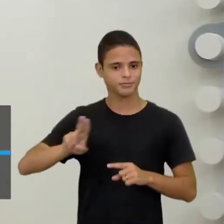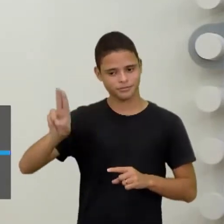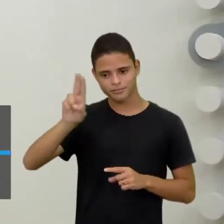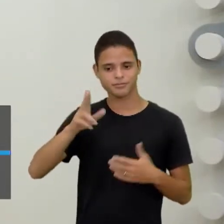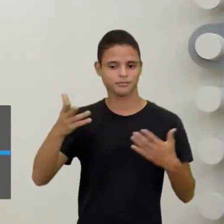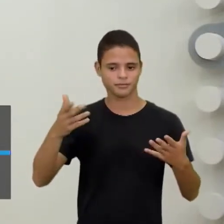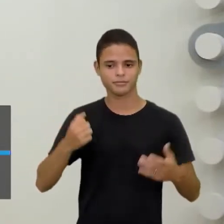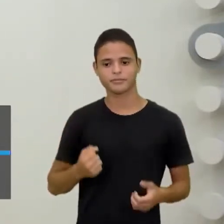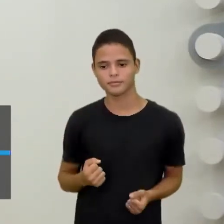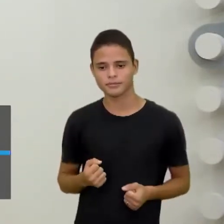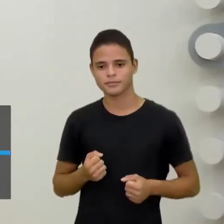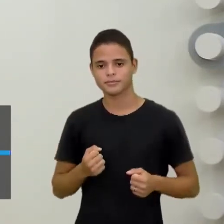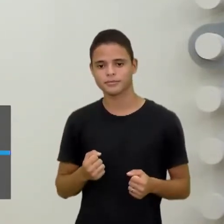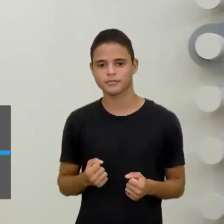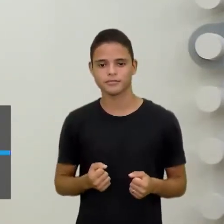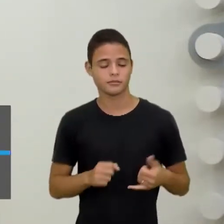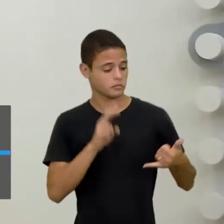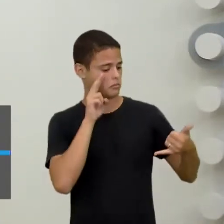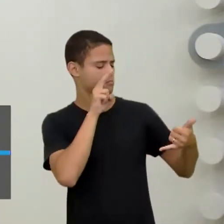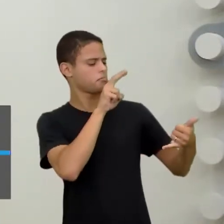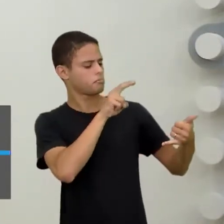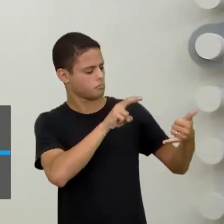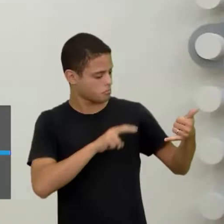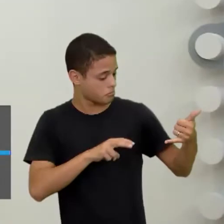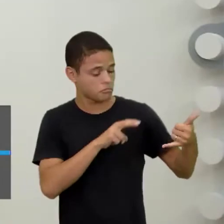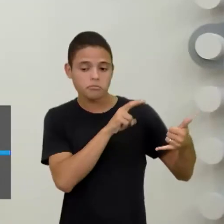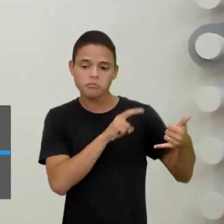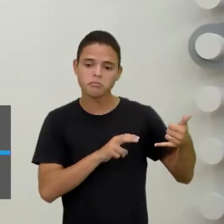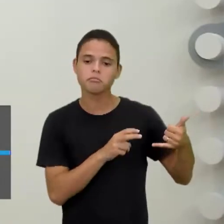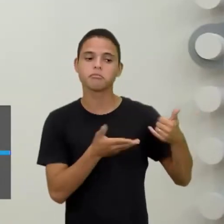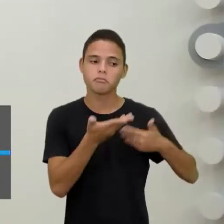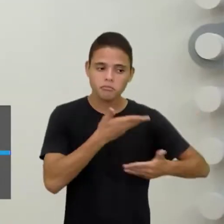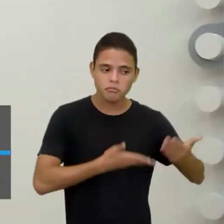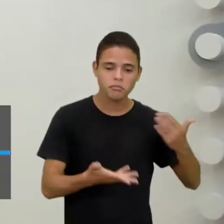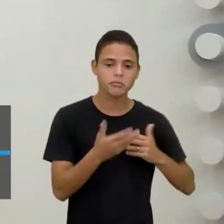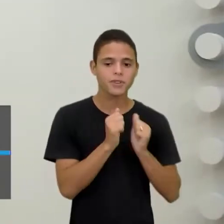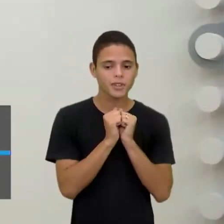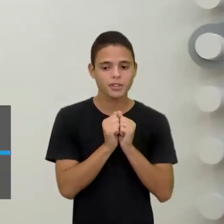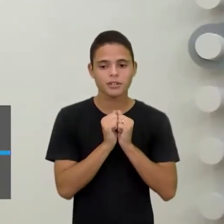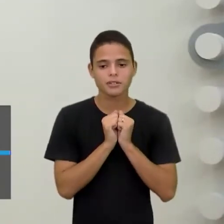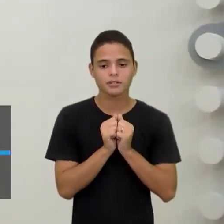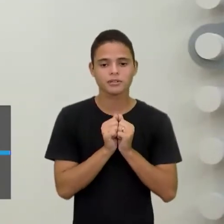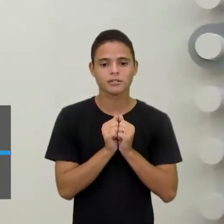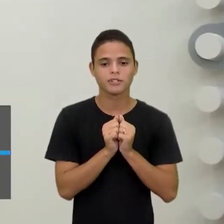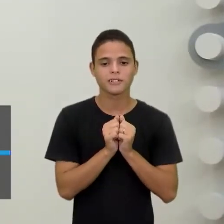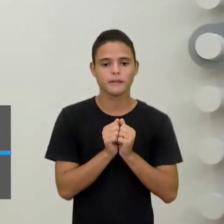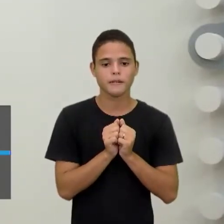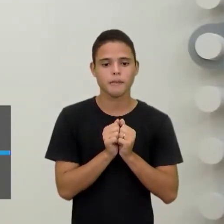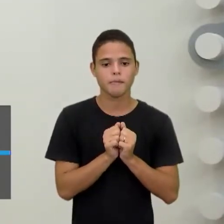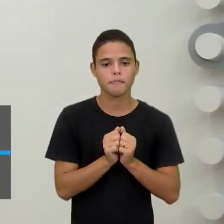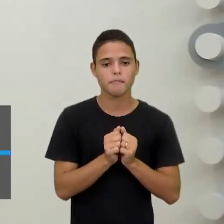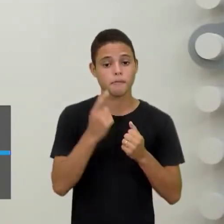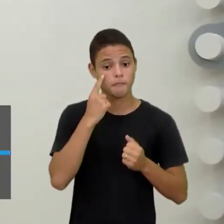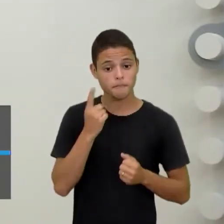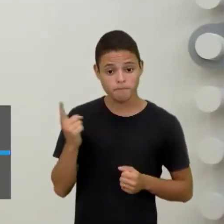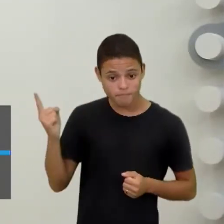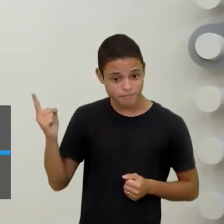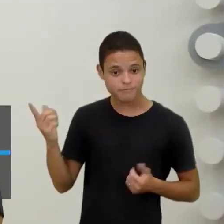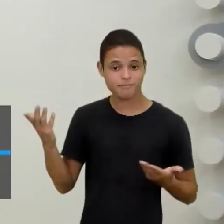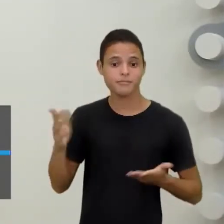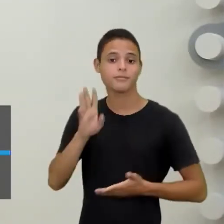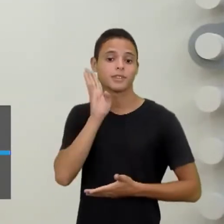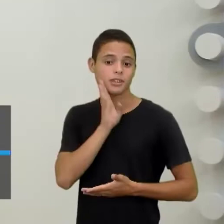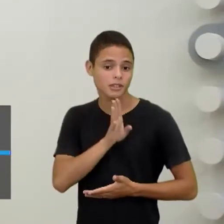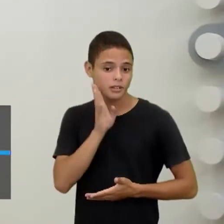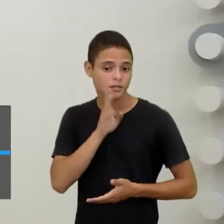né, vendo a participação de vocês, fazendo parte, interagindo com vocês. Olha só, eu estou aqui até me vendo, ó, eu vendo vocês me vendo, que legal,